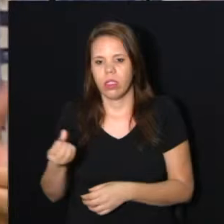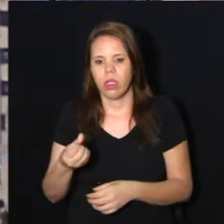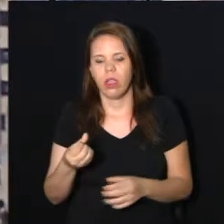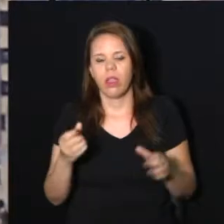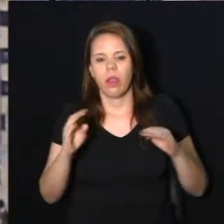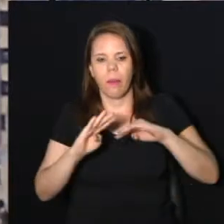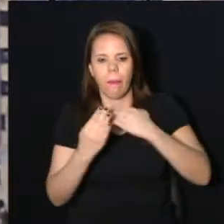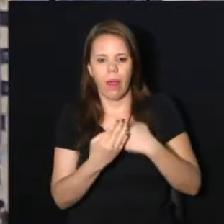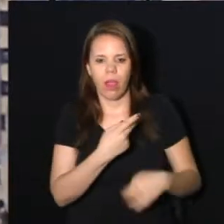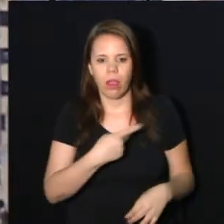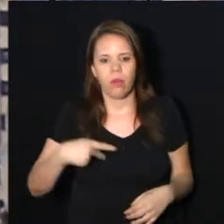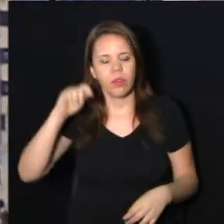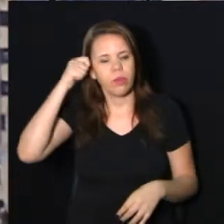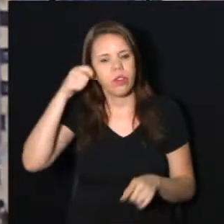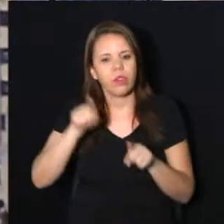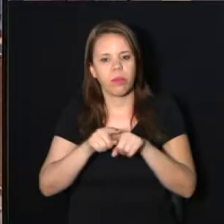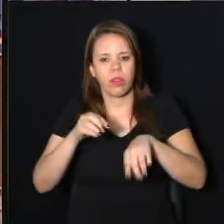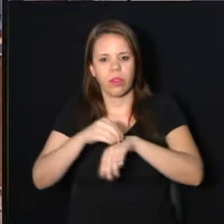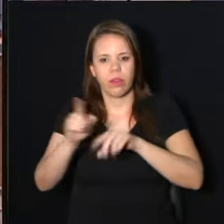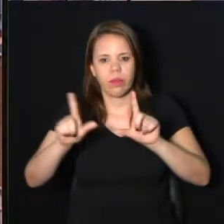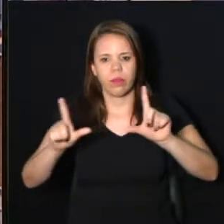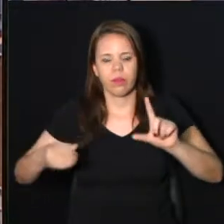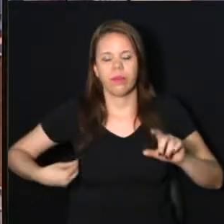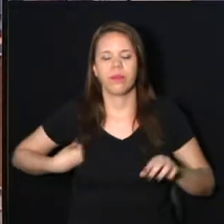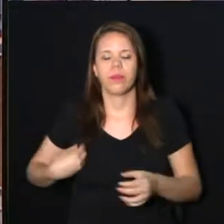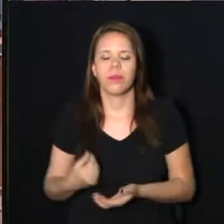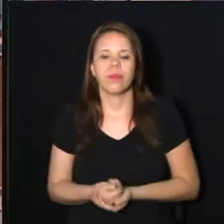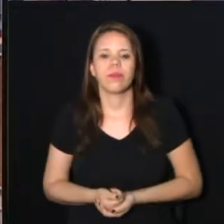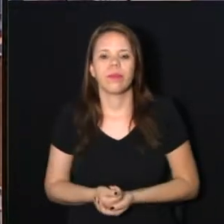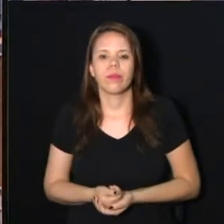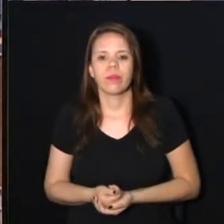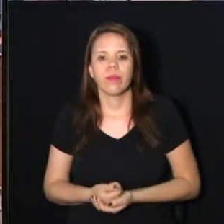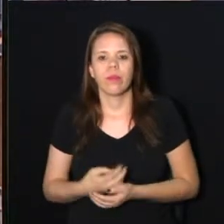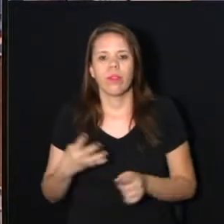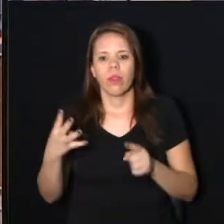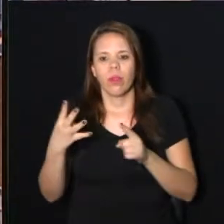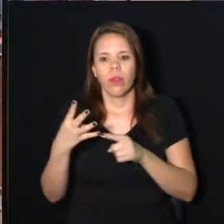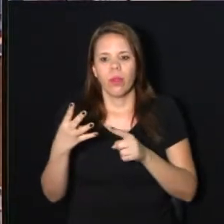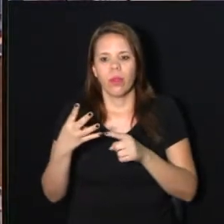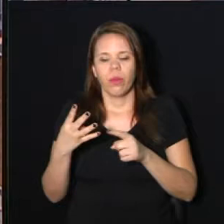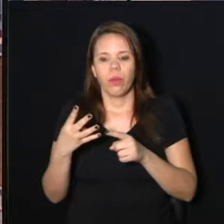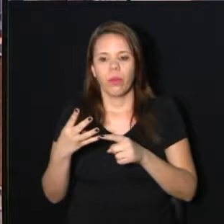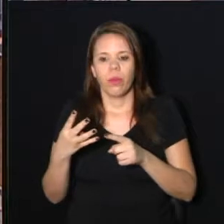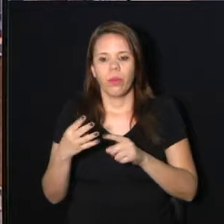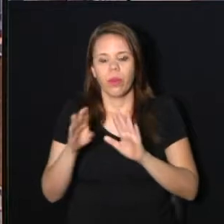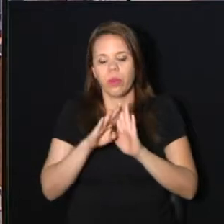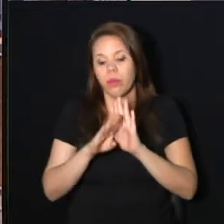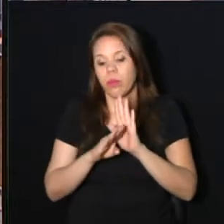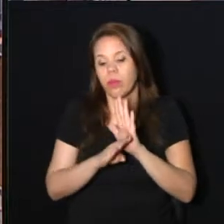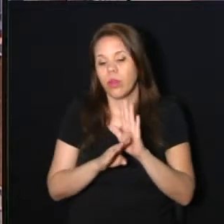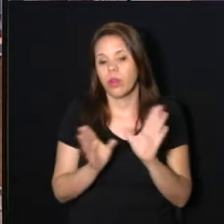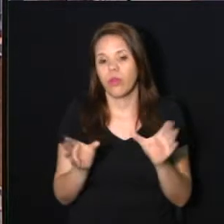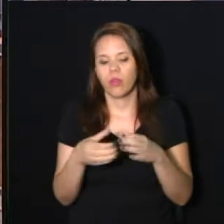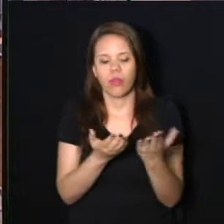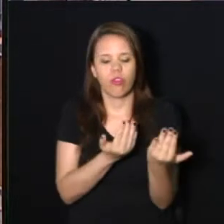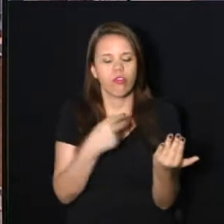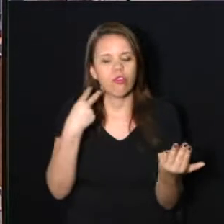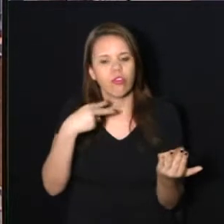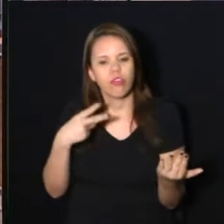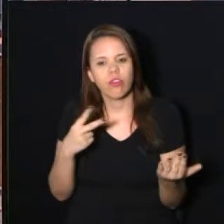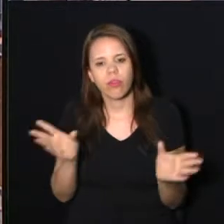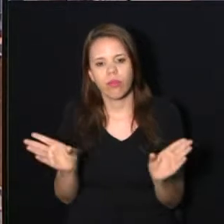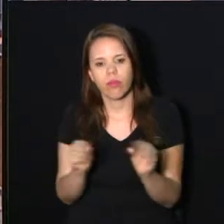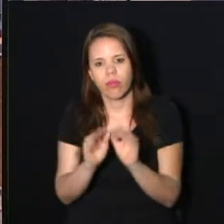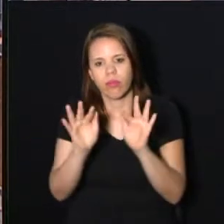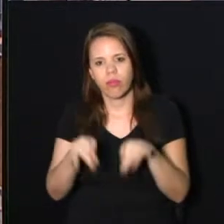Câmara Campinas, claro, transmite ao vivo. A 4ª edição do programa Parlamento Jovem chegou ao fim. A cerimônia